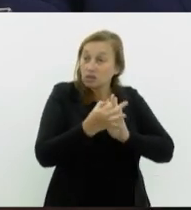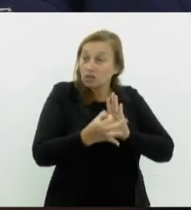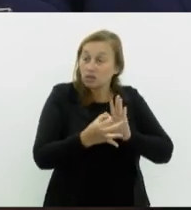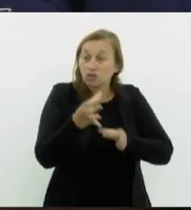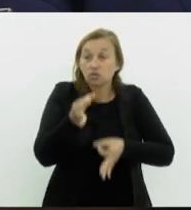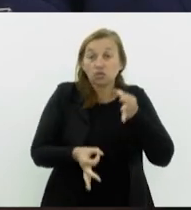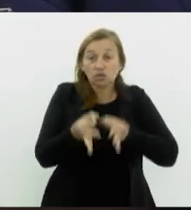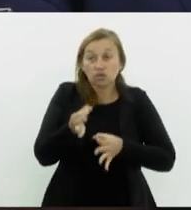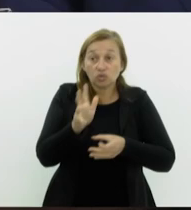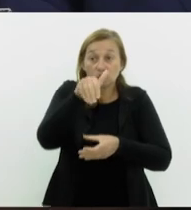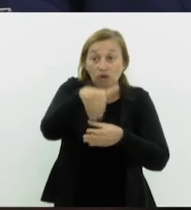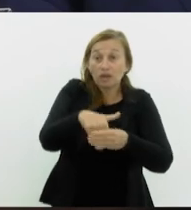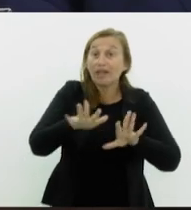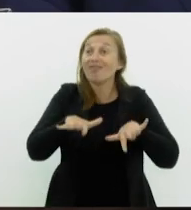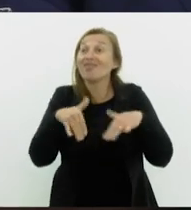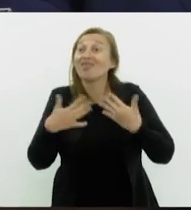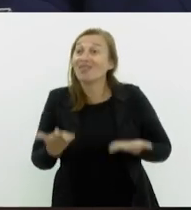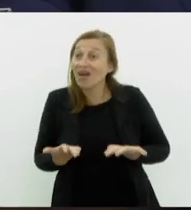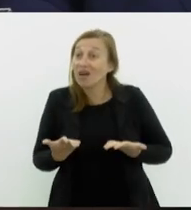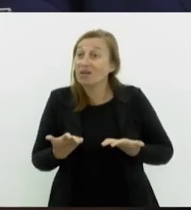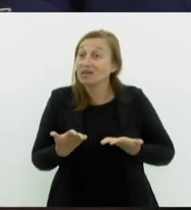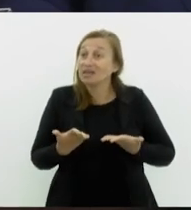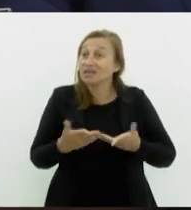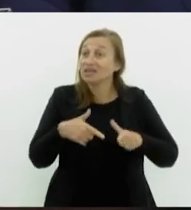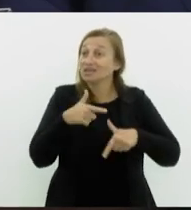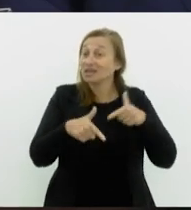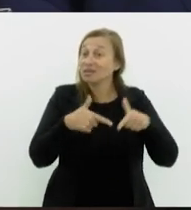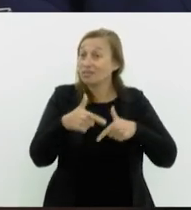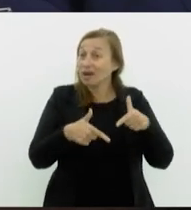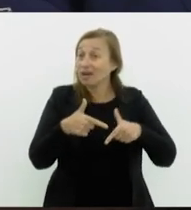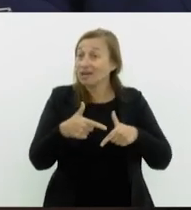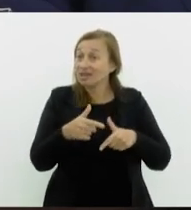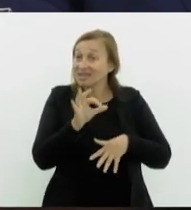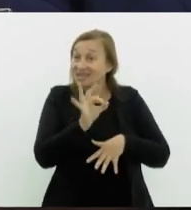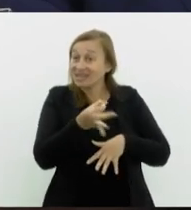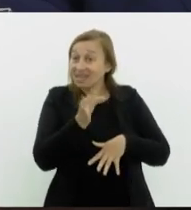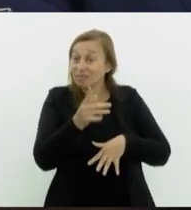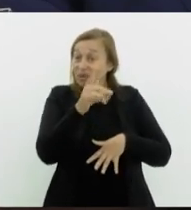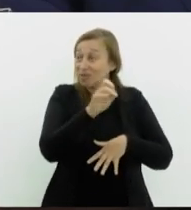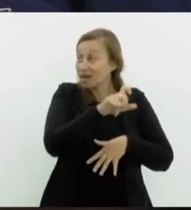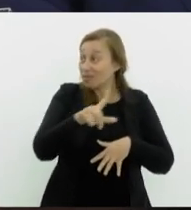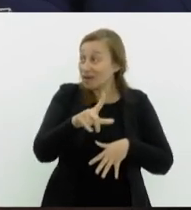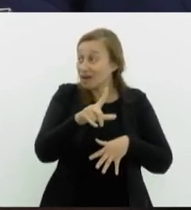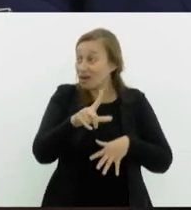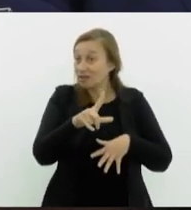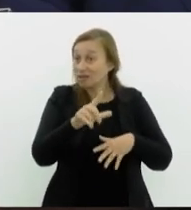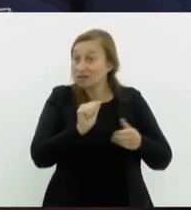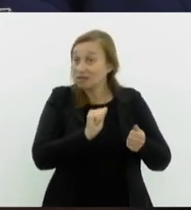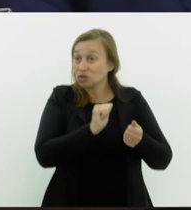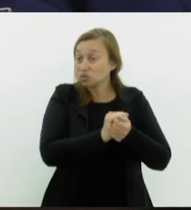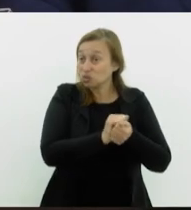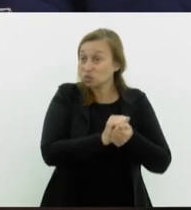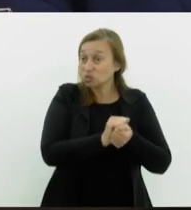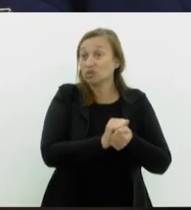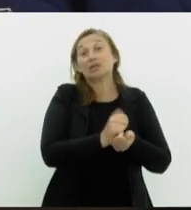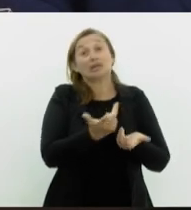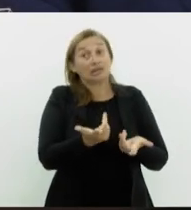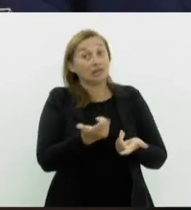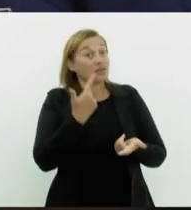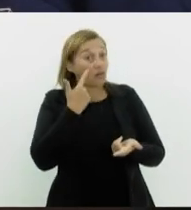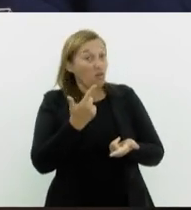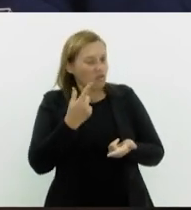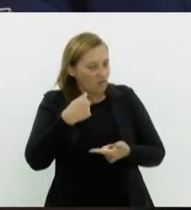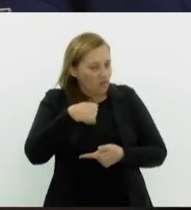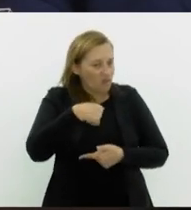daquele voto. Então, essa tarefa cabia geralmente ao Gabriel, ele que segurava esse pepino. A gente admitiu o recurso e Gabriel,